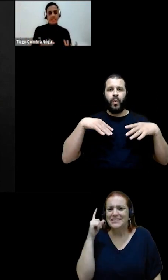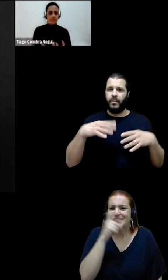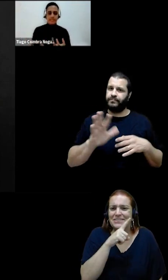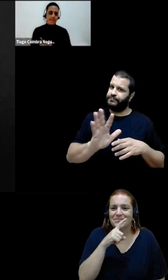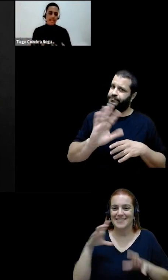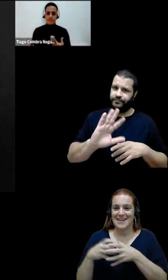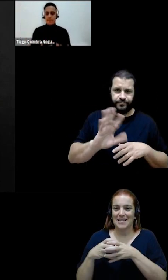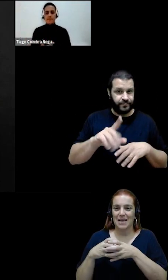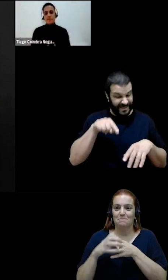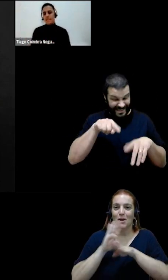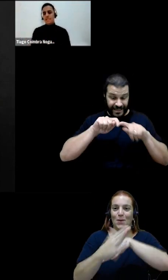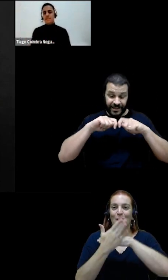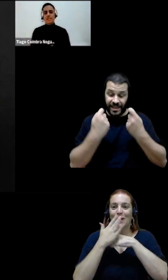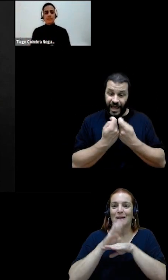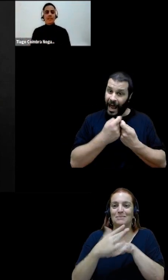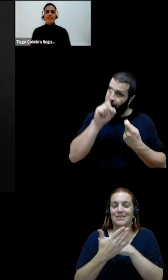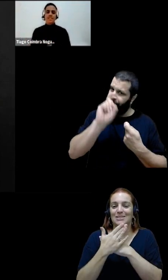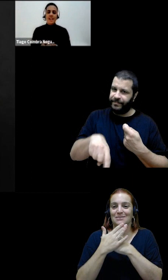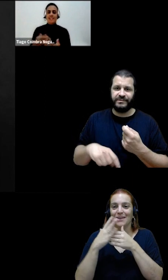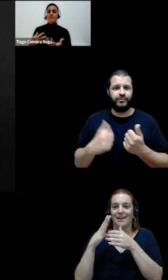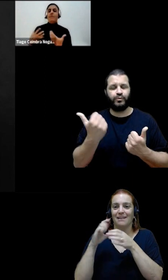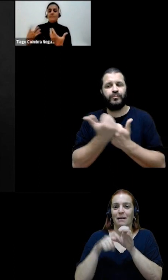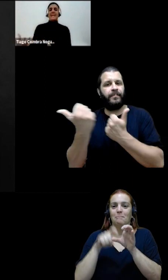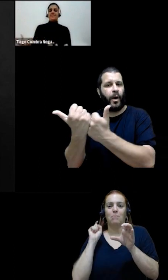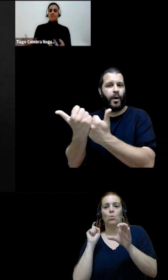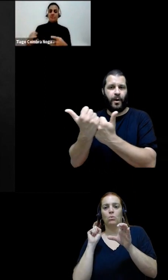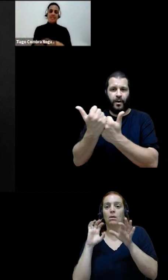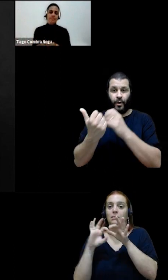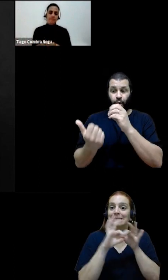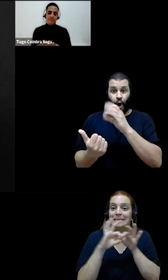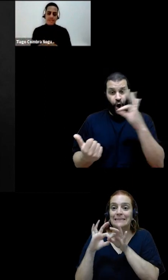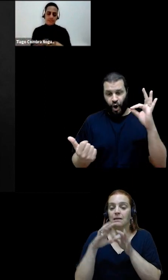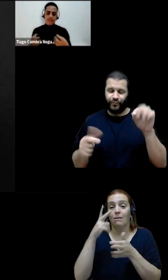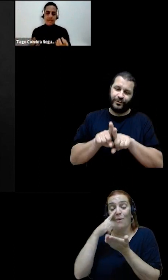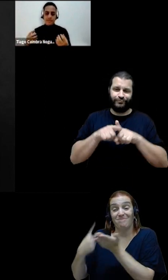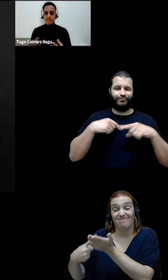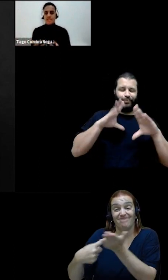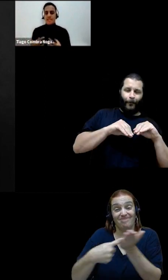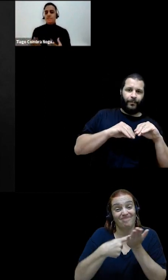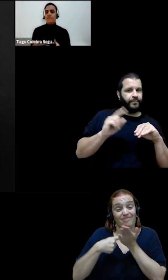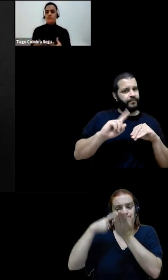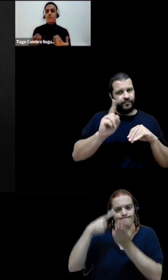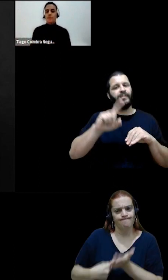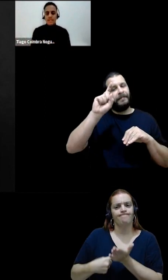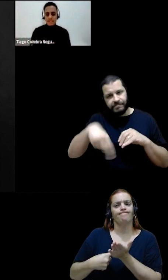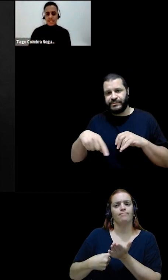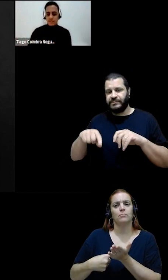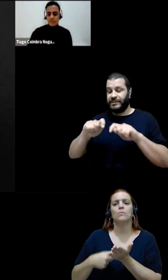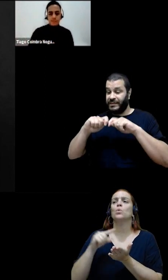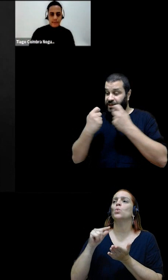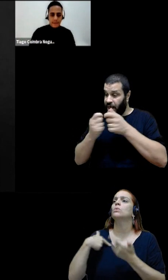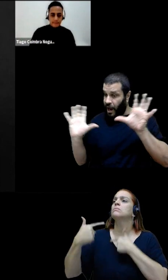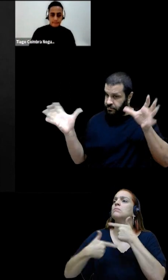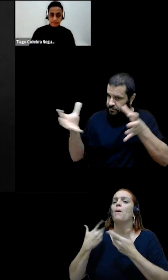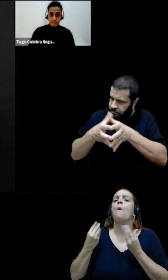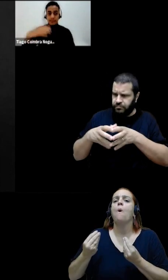difícil a equipe trabalhar de forma colaborativa e interdependente. Então, é um pacto que a equipe faz, que os intérpretes fazem a respeito de como eles identificam